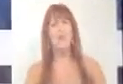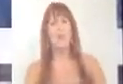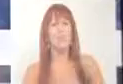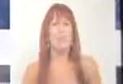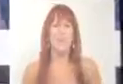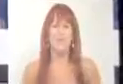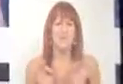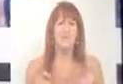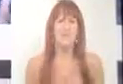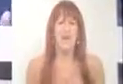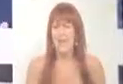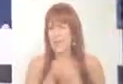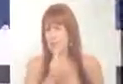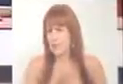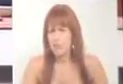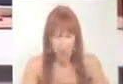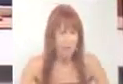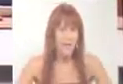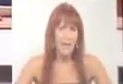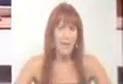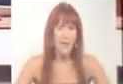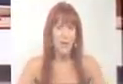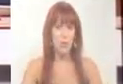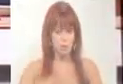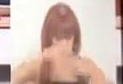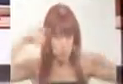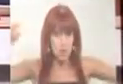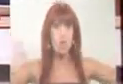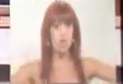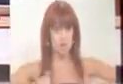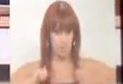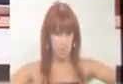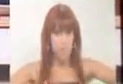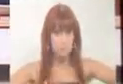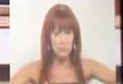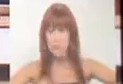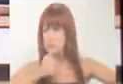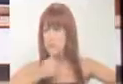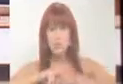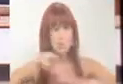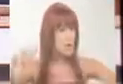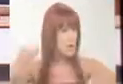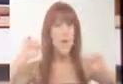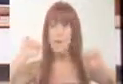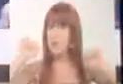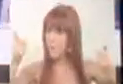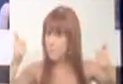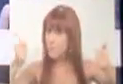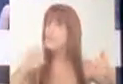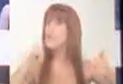Srs. Deputados, em linha com aquilo que foi decidido para os municípios, e bem, foi decidido para os municípios, e